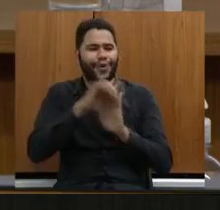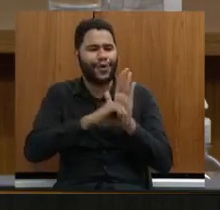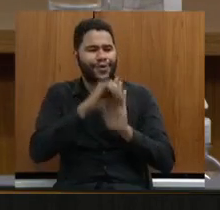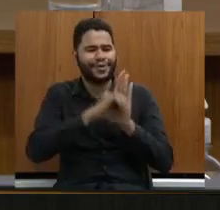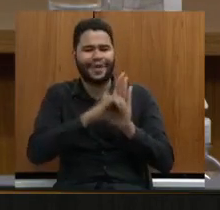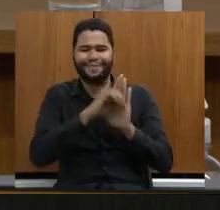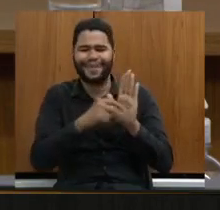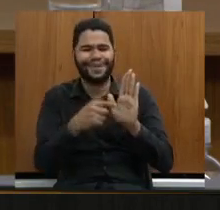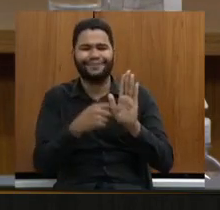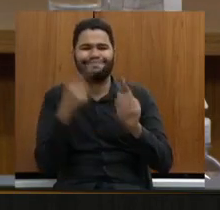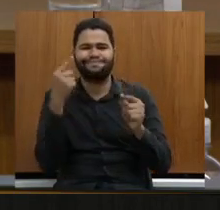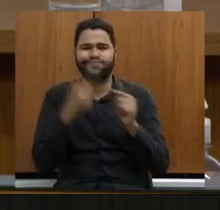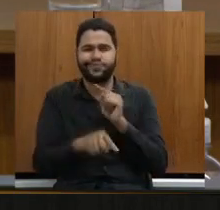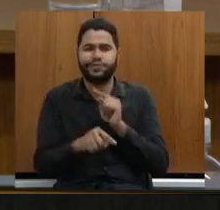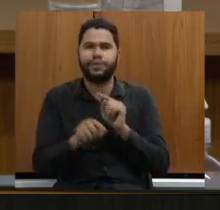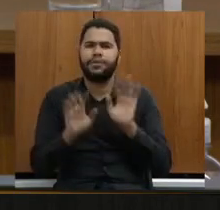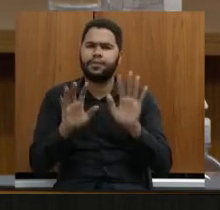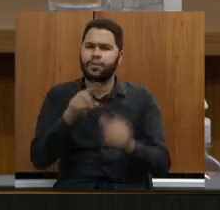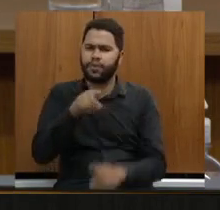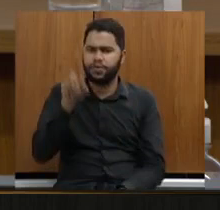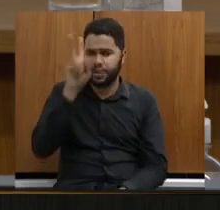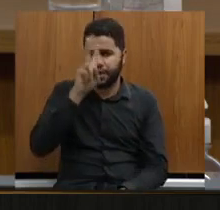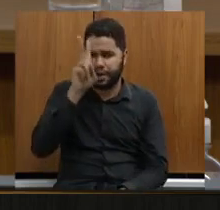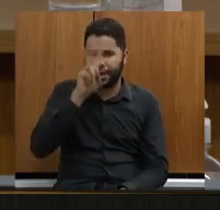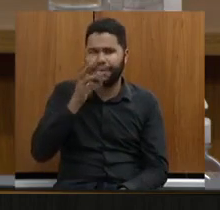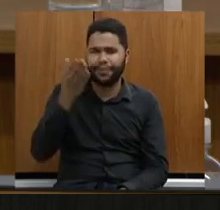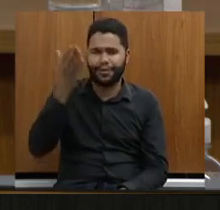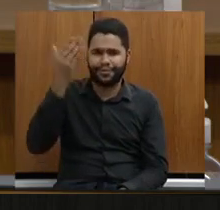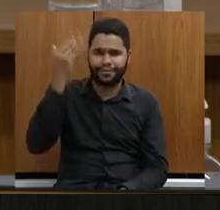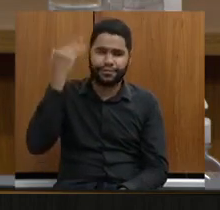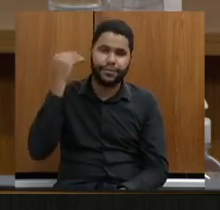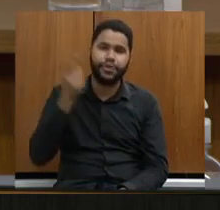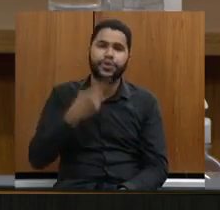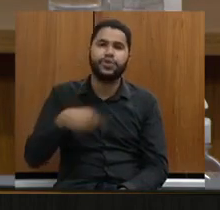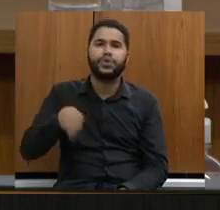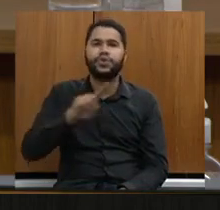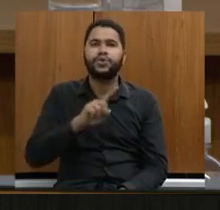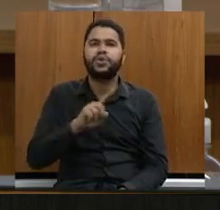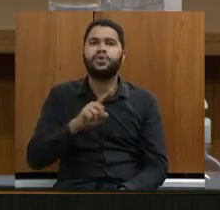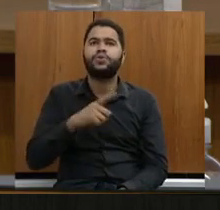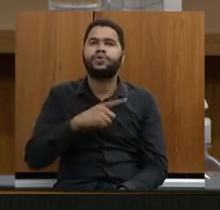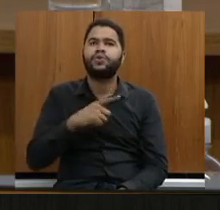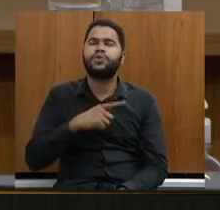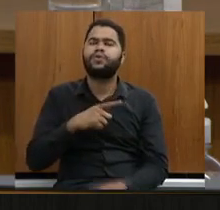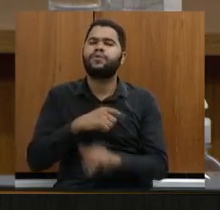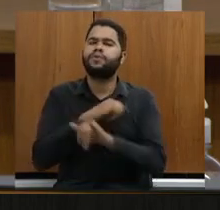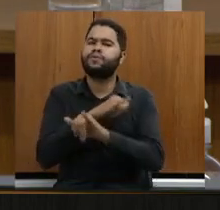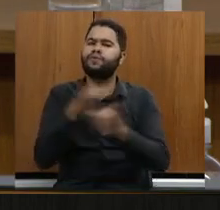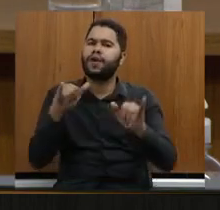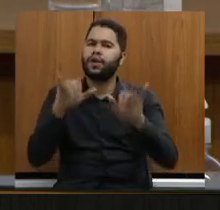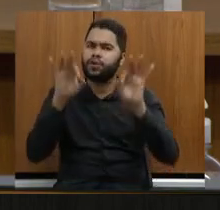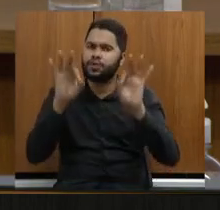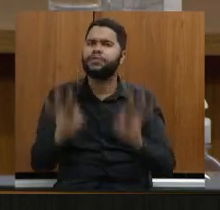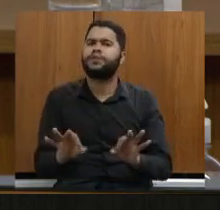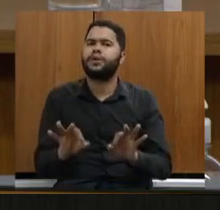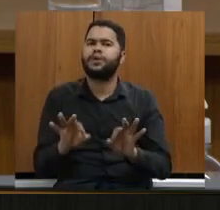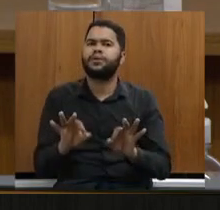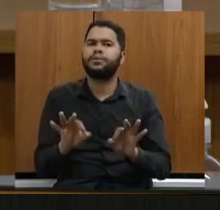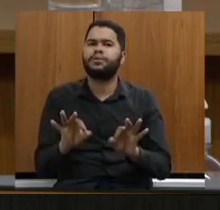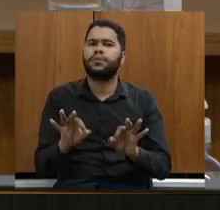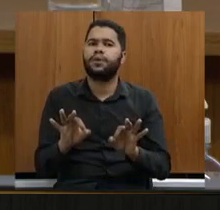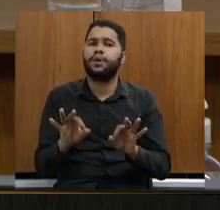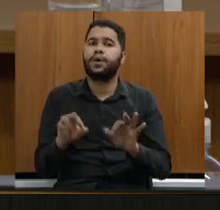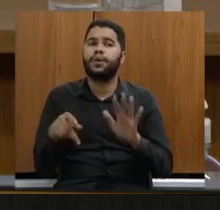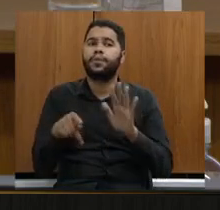retirado e acabou voltando mas o senhor lembra naquele dia que nosso Vereador Romeu Zema falou com muita clareza que